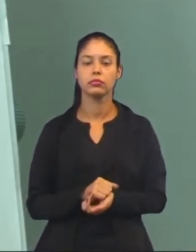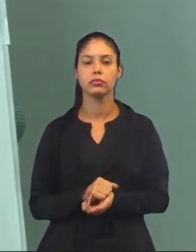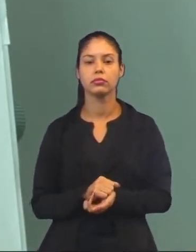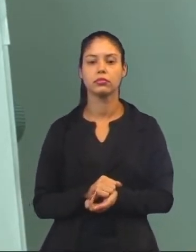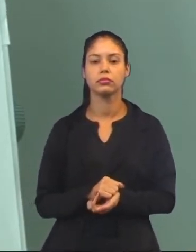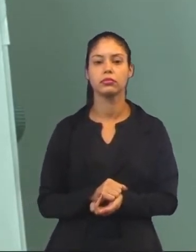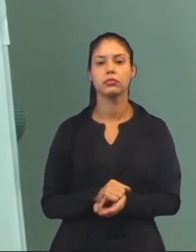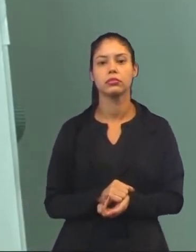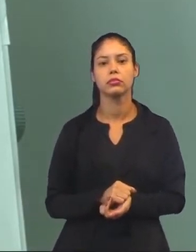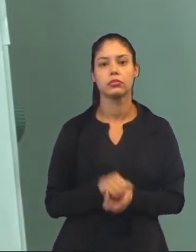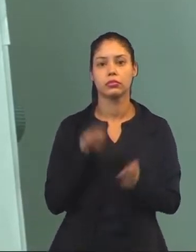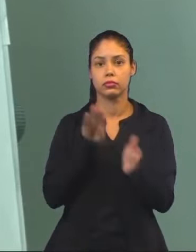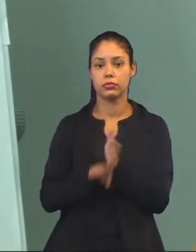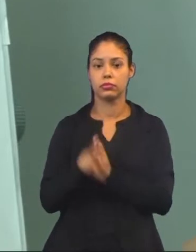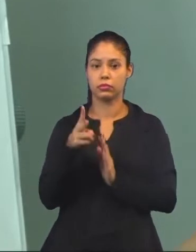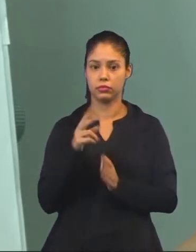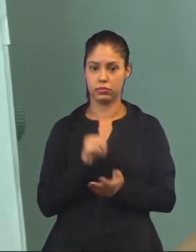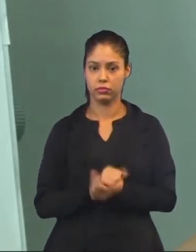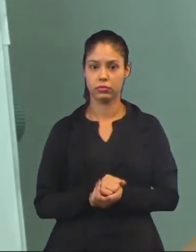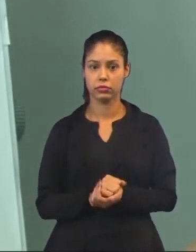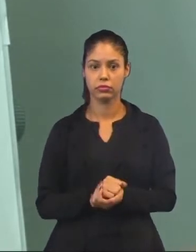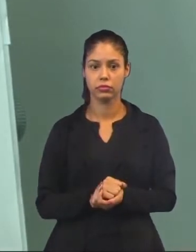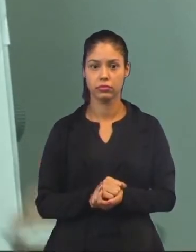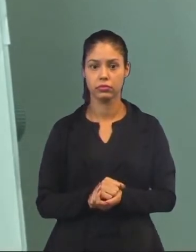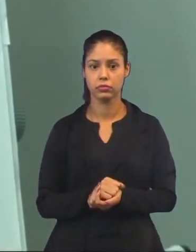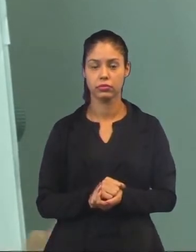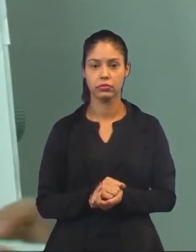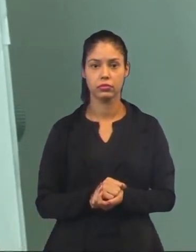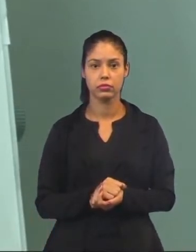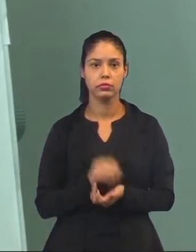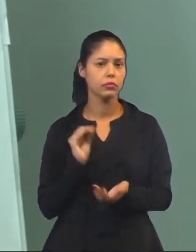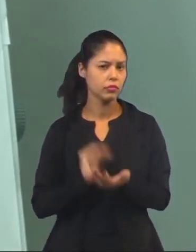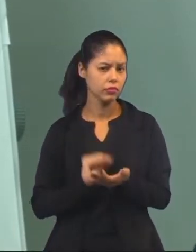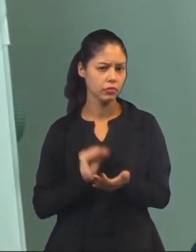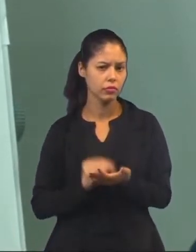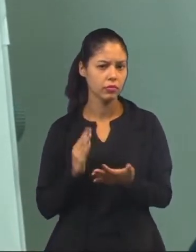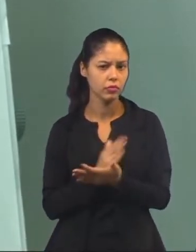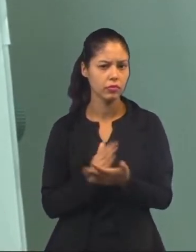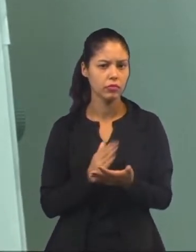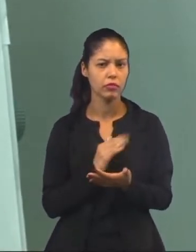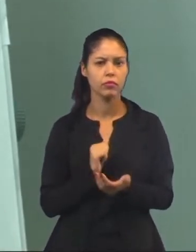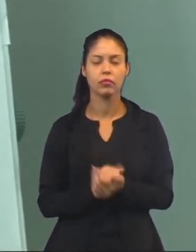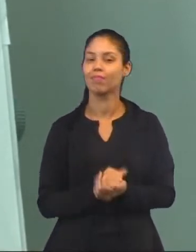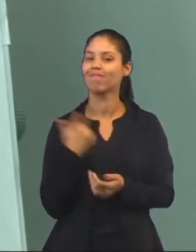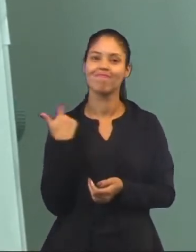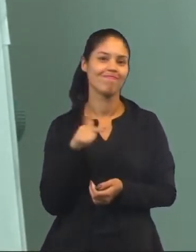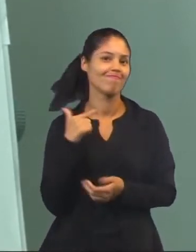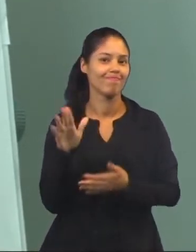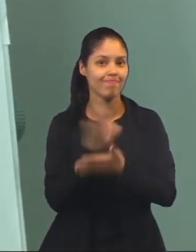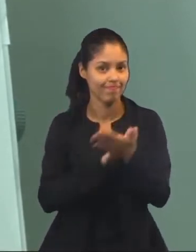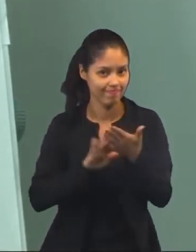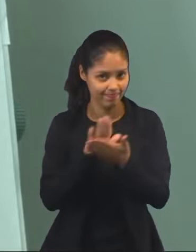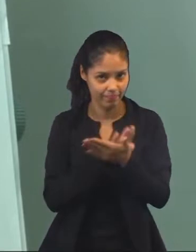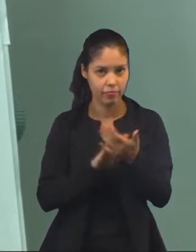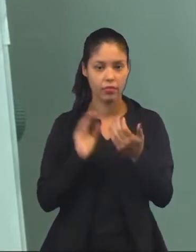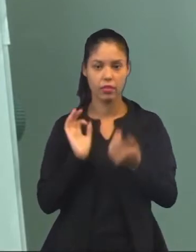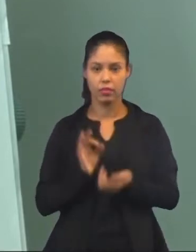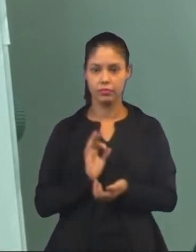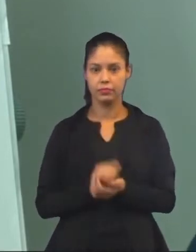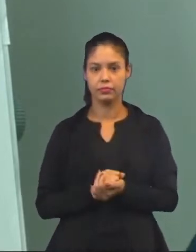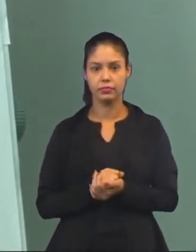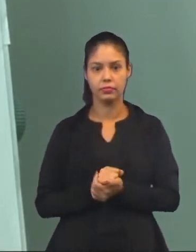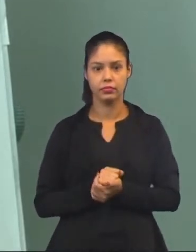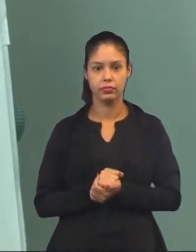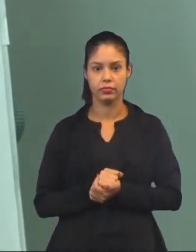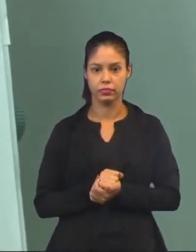Então, 2 retirando daqui, resta alguma coisa? Não resta nada, né? Então, não vai